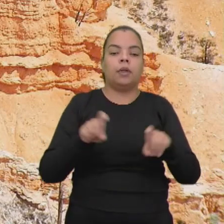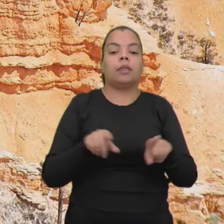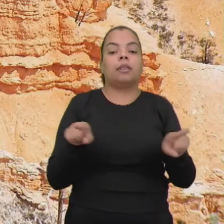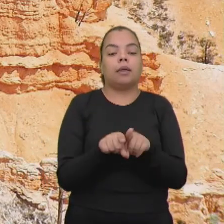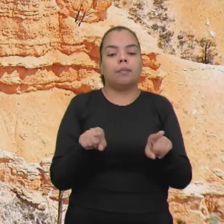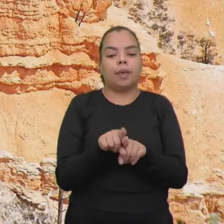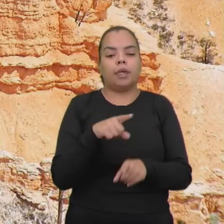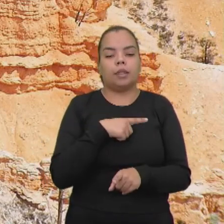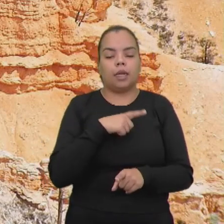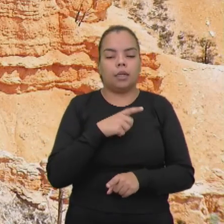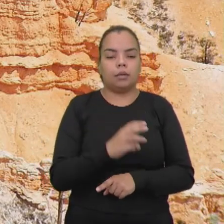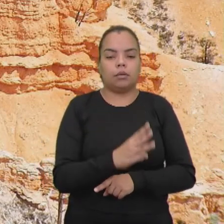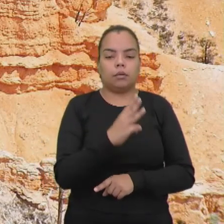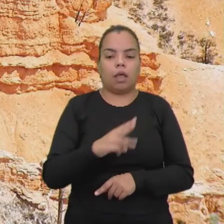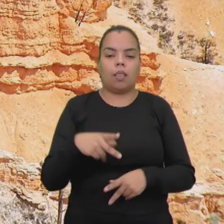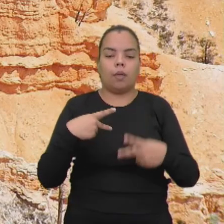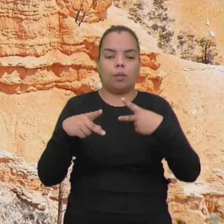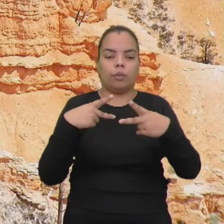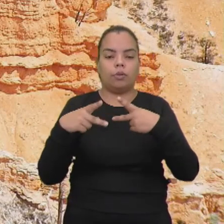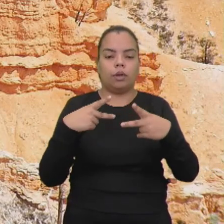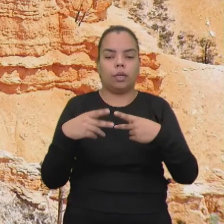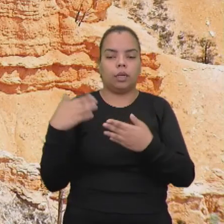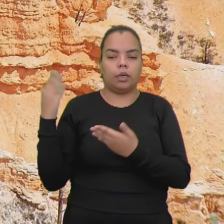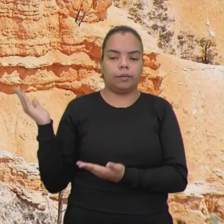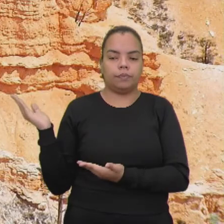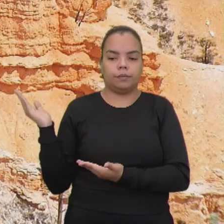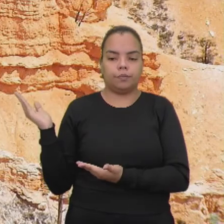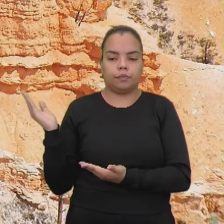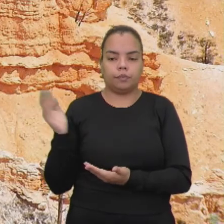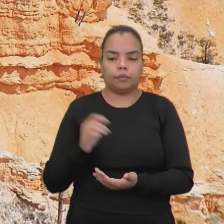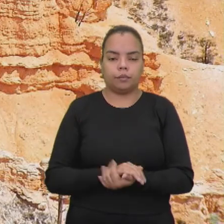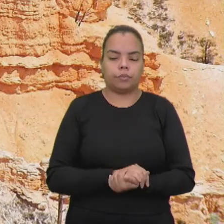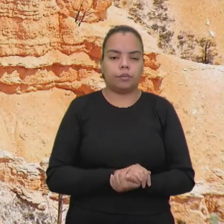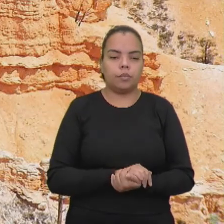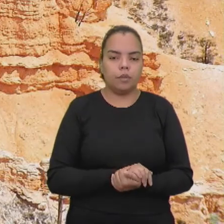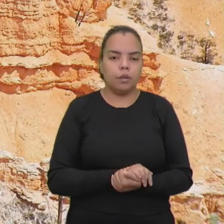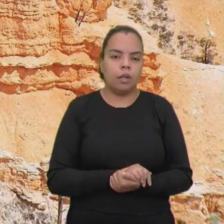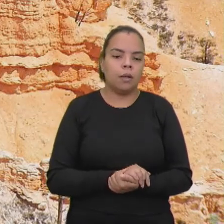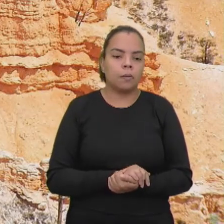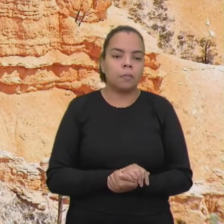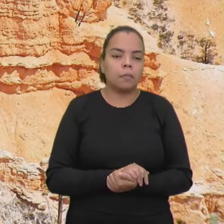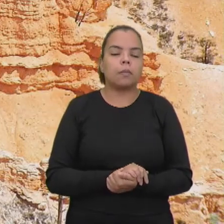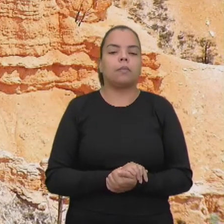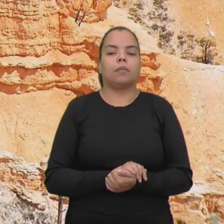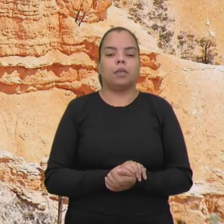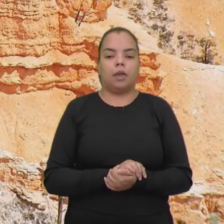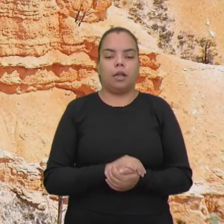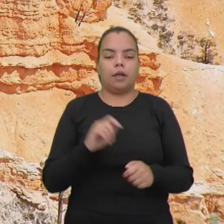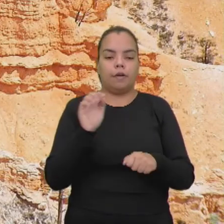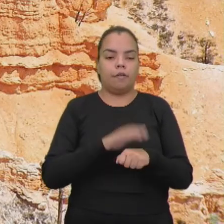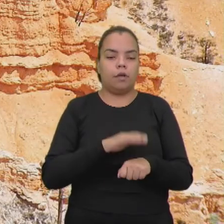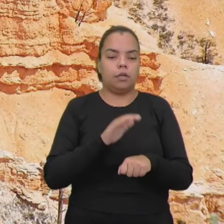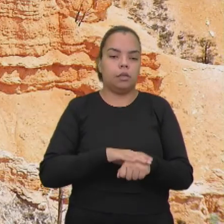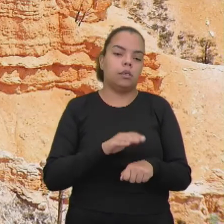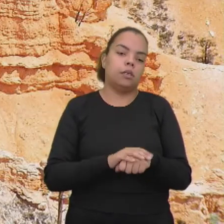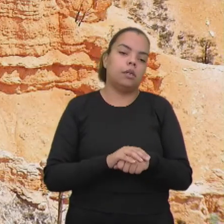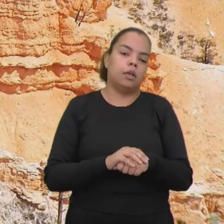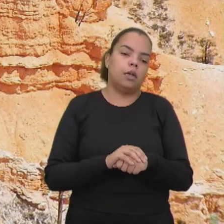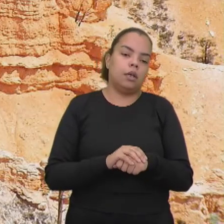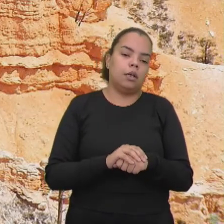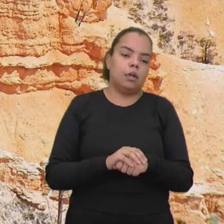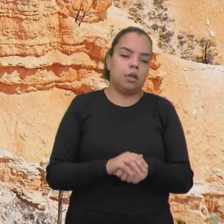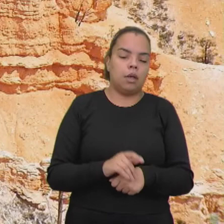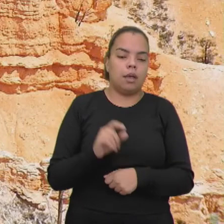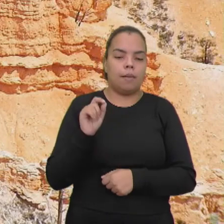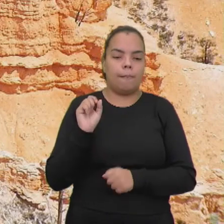aí num link que aparece para vocês. Para a elaboração do diagrama, é possível indicar a exploração